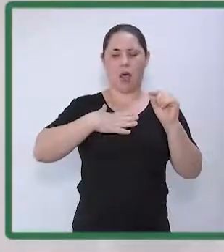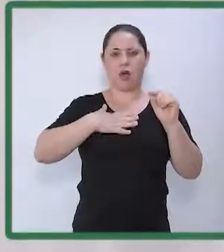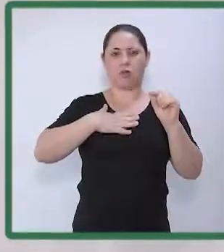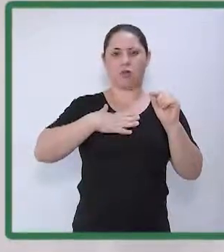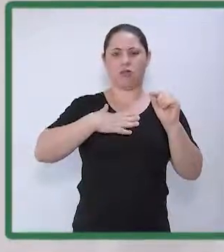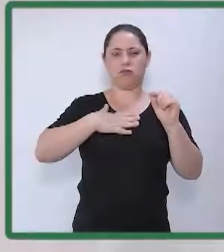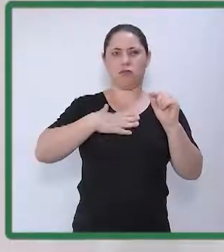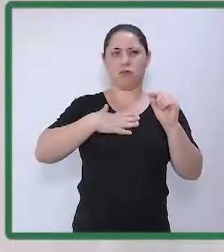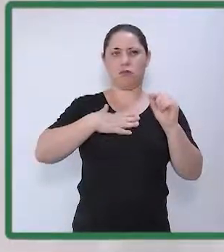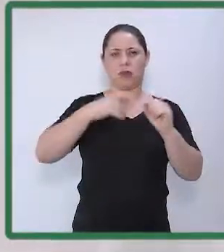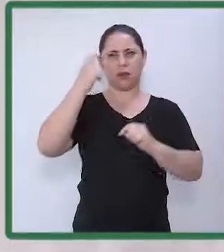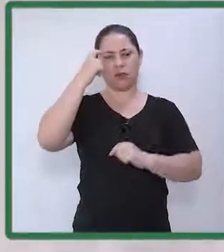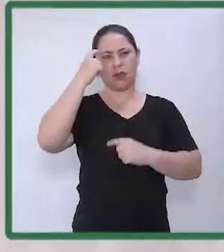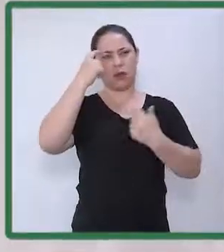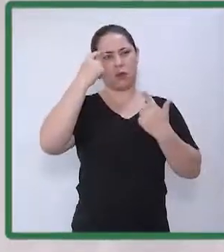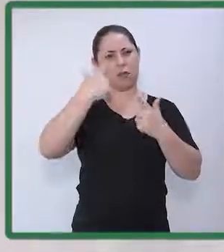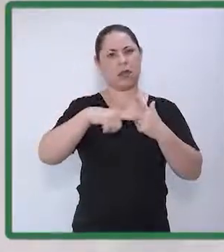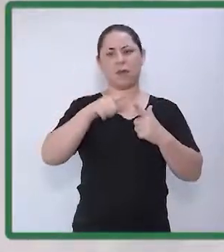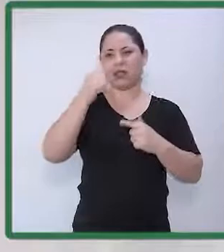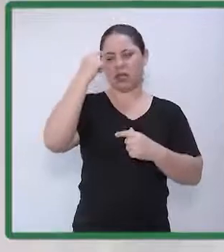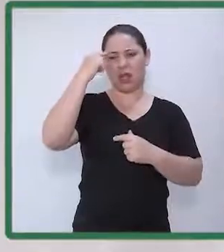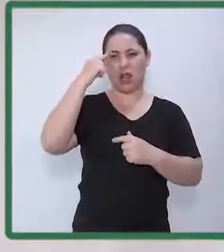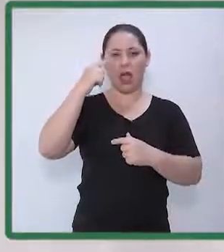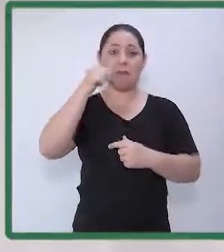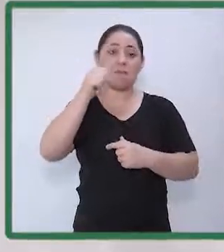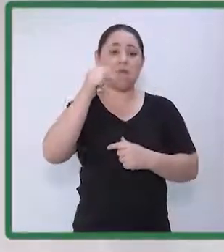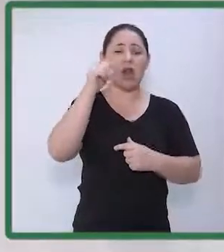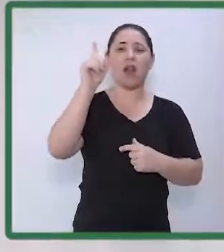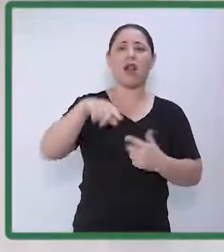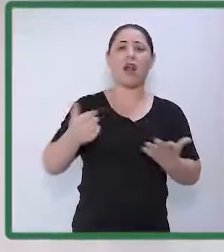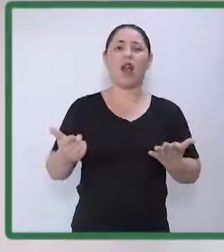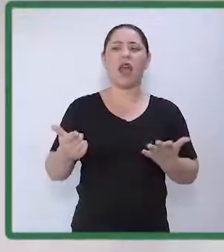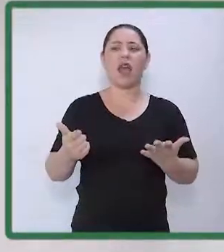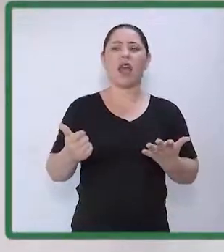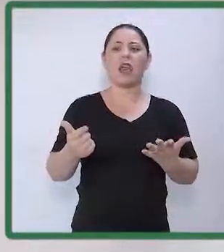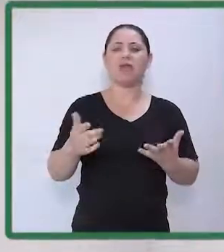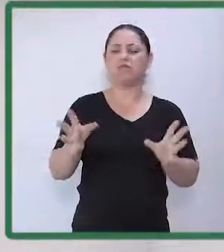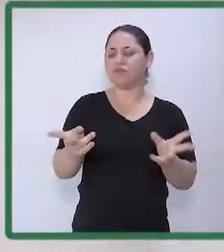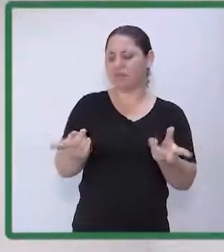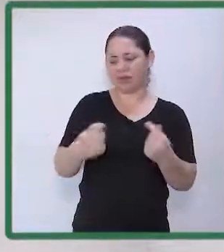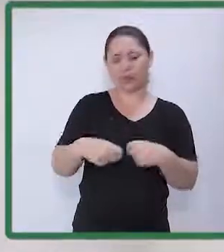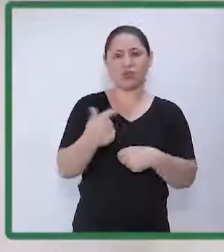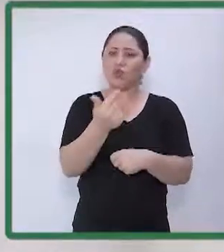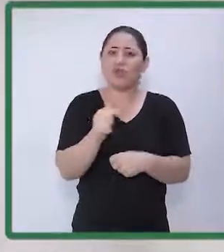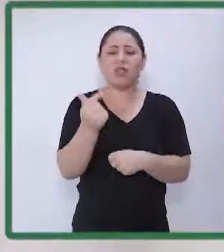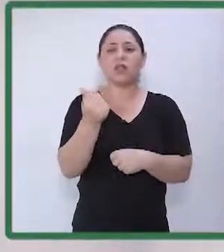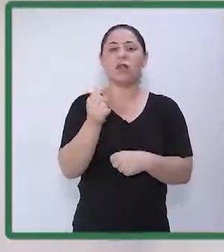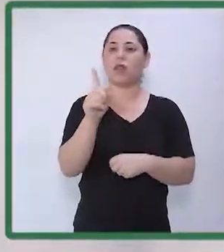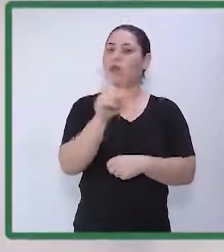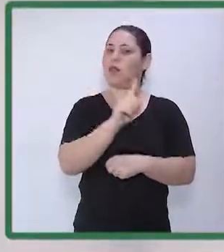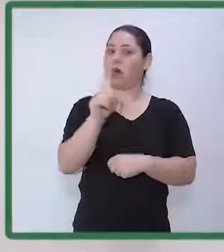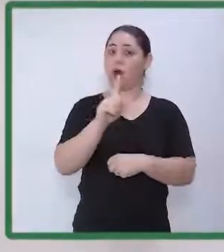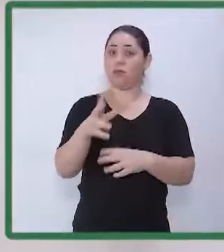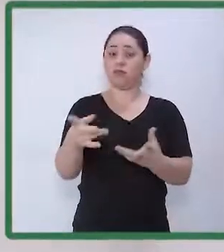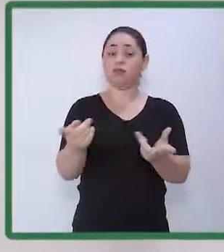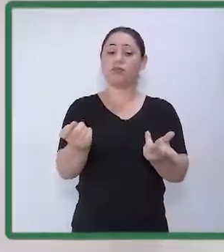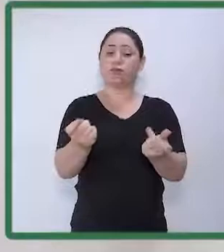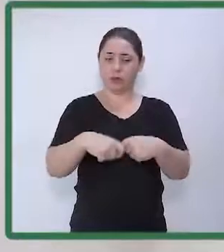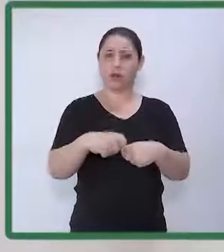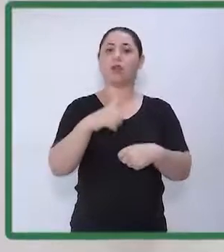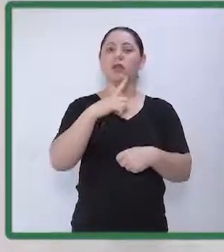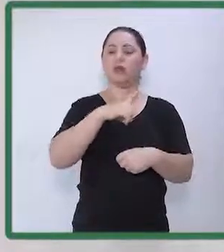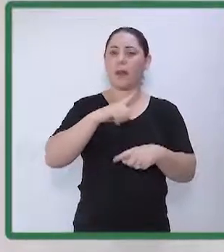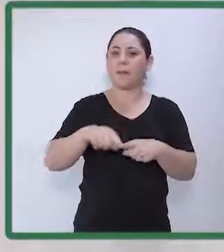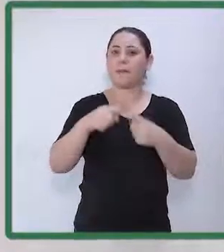meu posicionamento, porque acha que a gente está querendo dizer então que as mulheres que nós somos incapazes. Não, não é isso, não somos